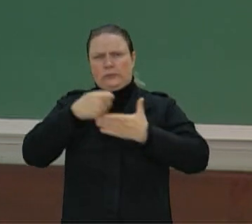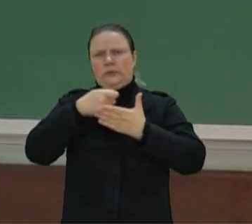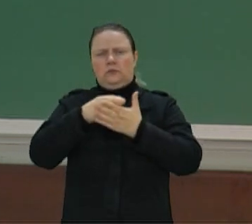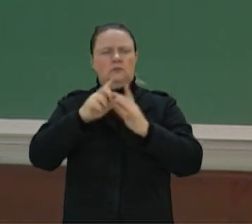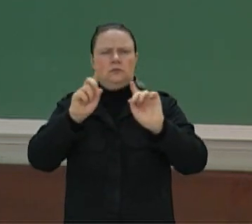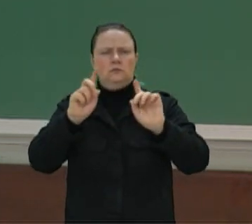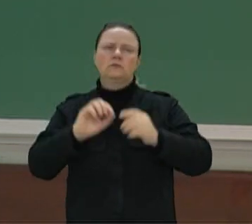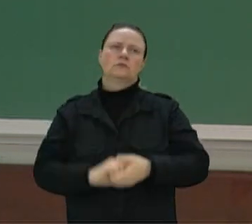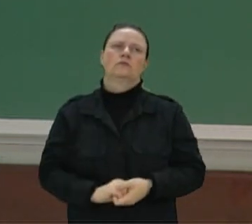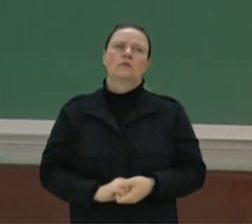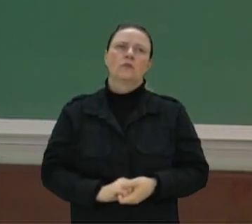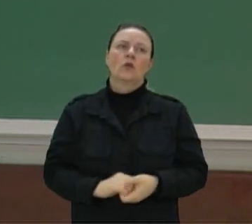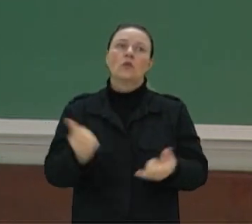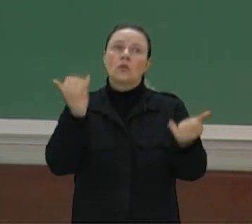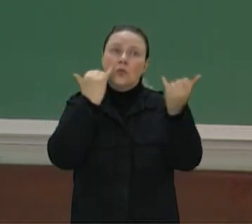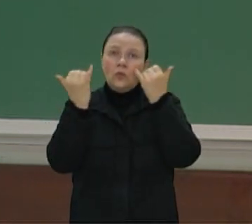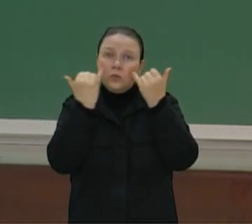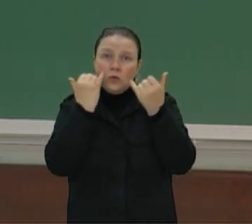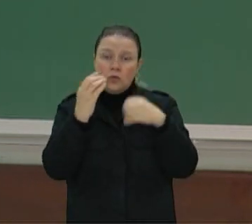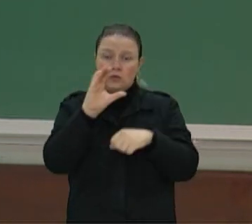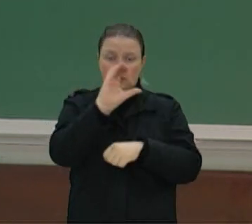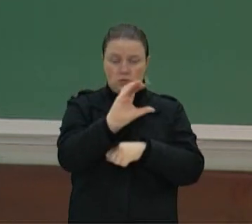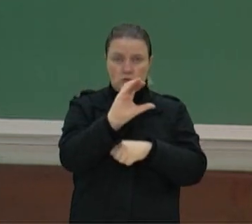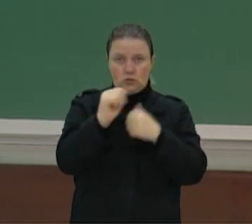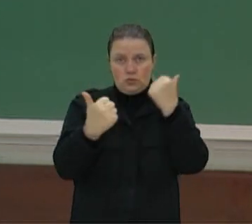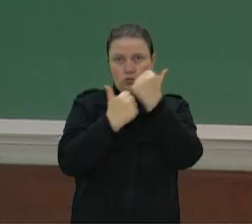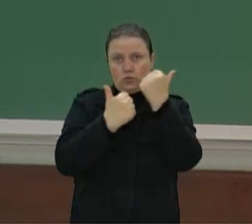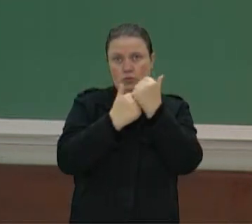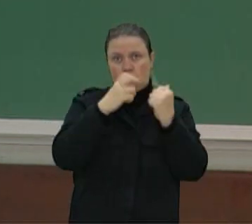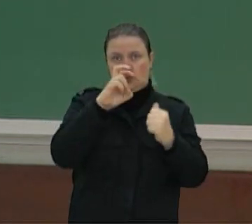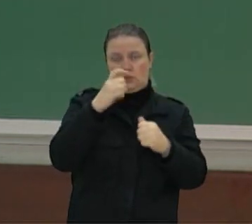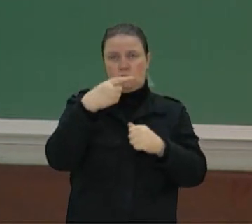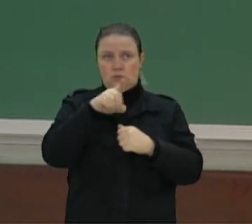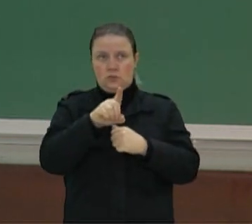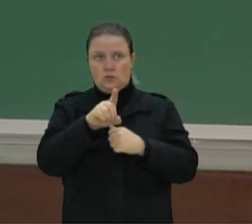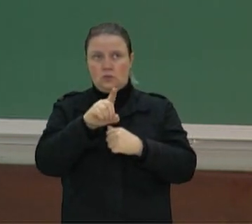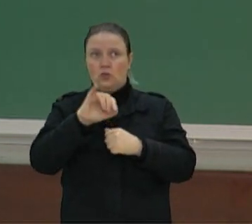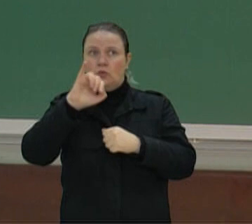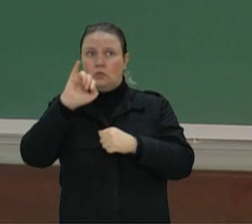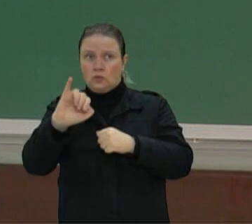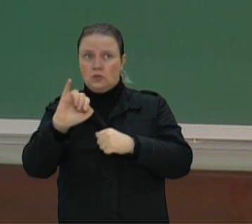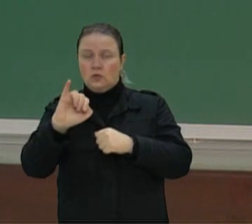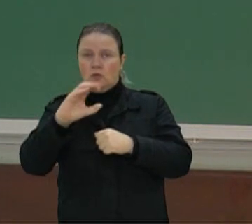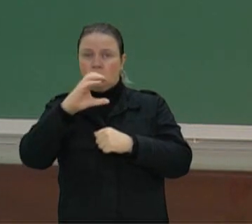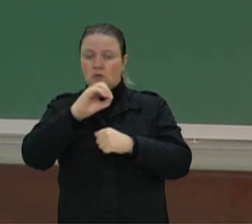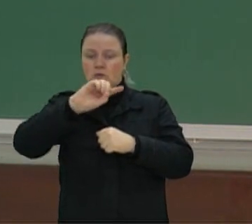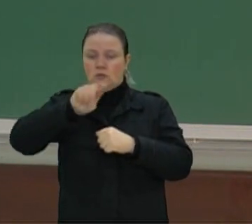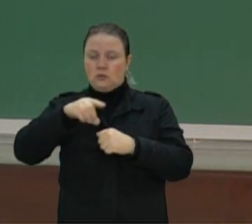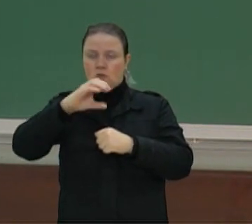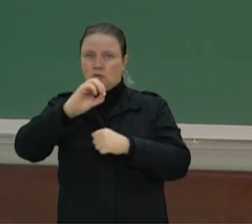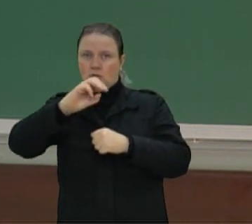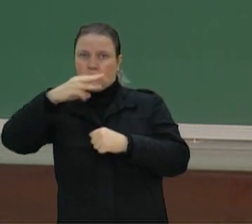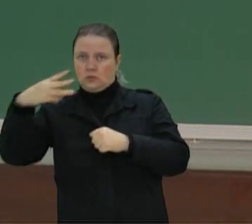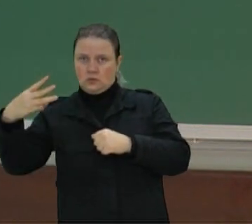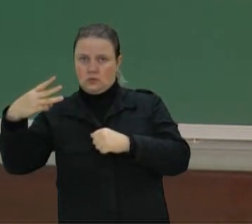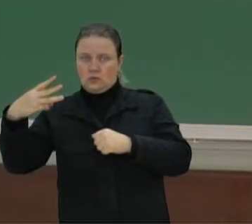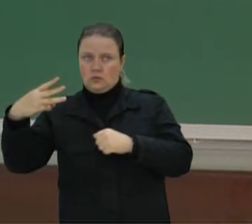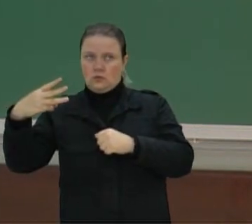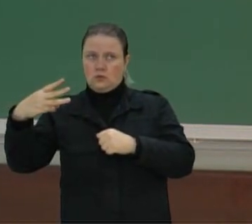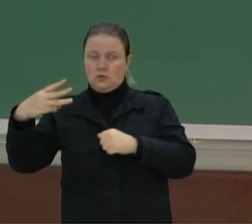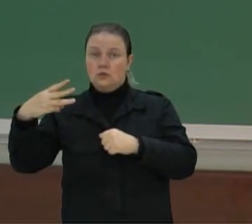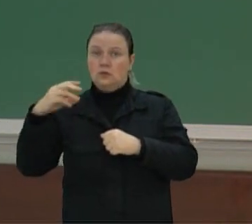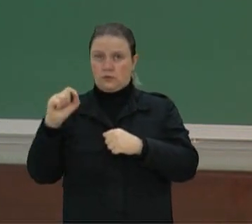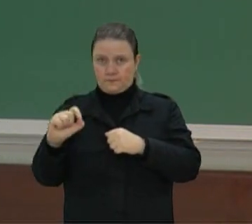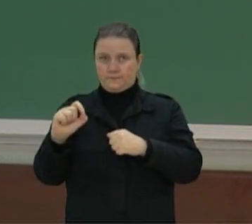as informações. No lugar do capital eu coloco 5.000, no lugar da taxa de juros eu coloco 0,03, que é o